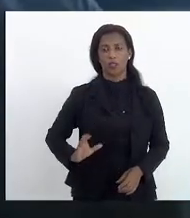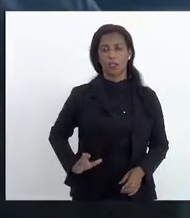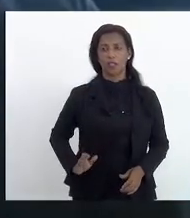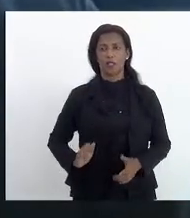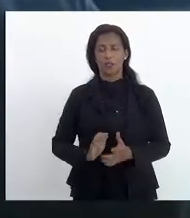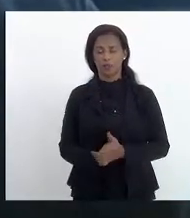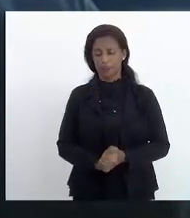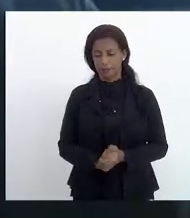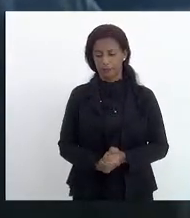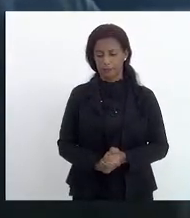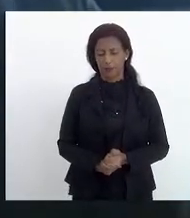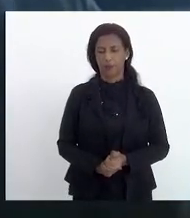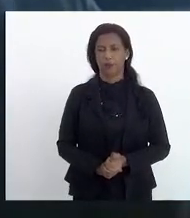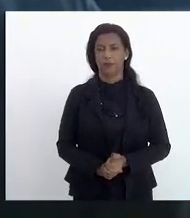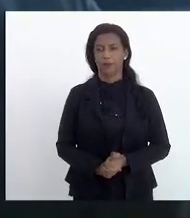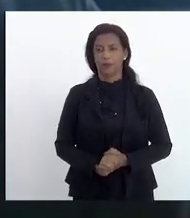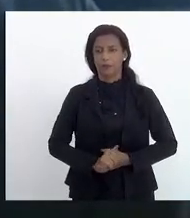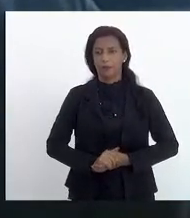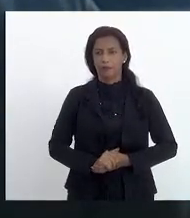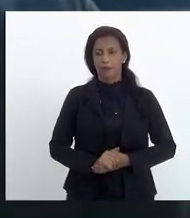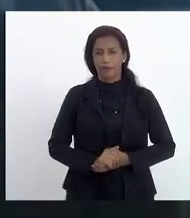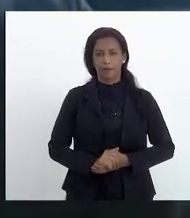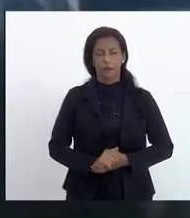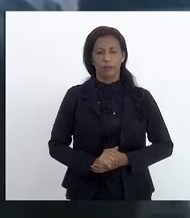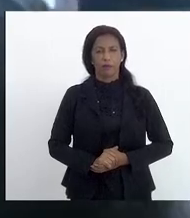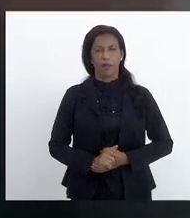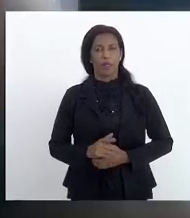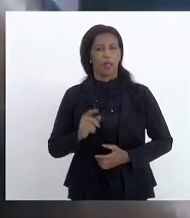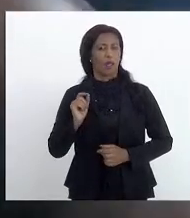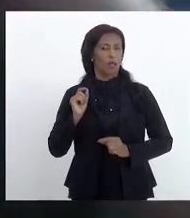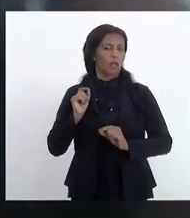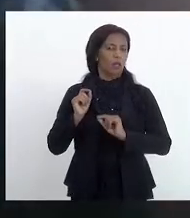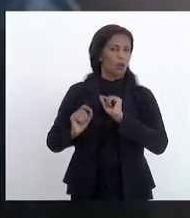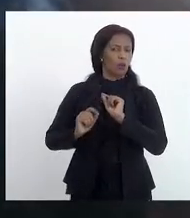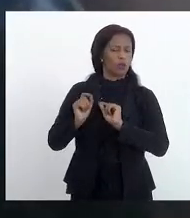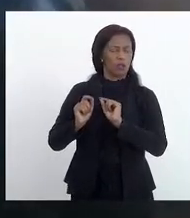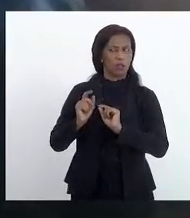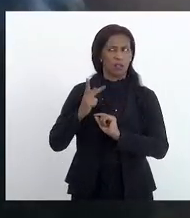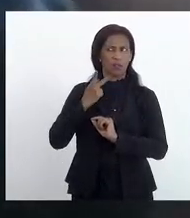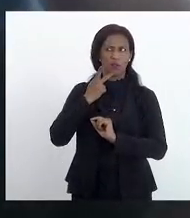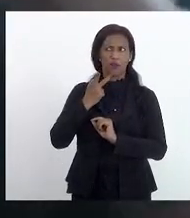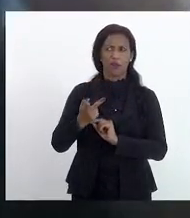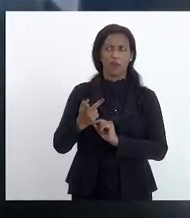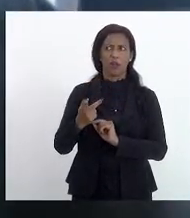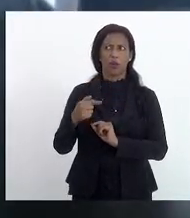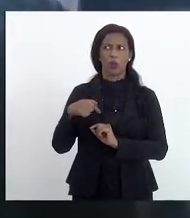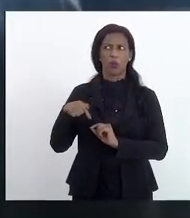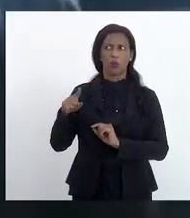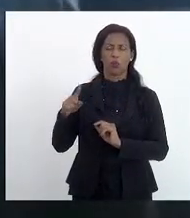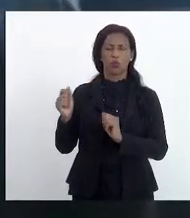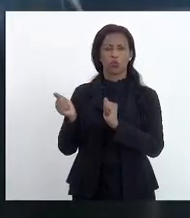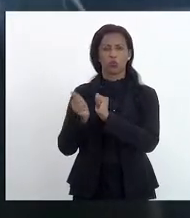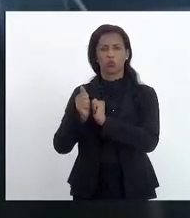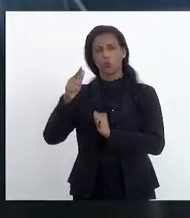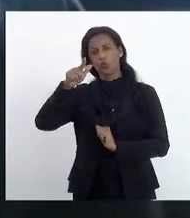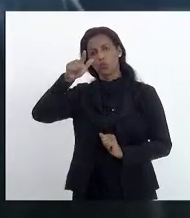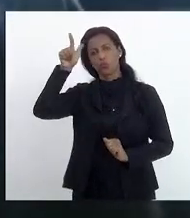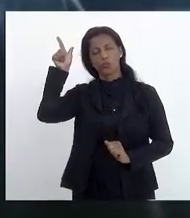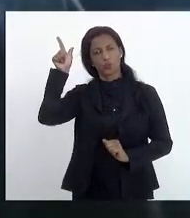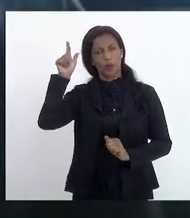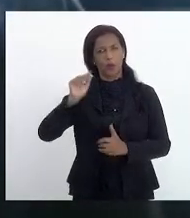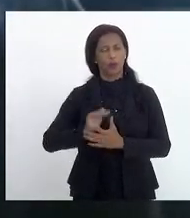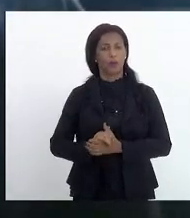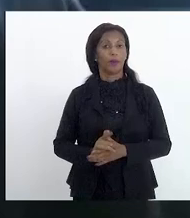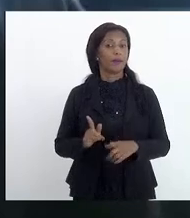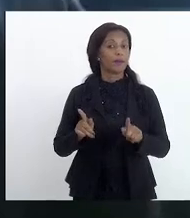Eu me somo ao que falou agora o deputado Luiz Paulo e